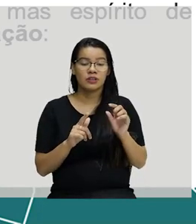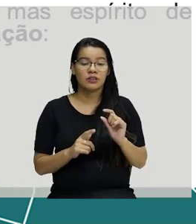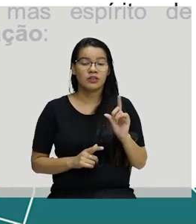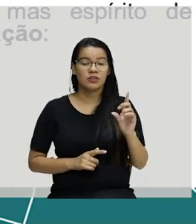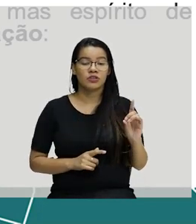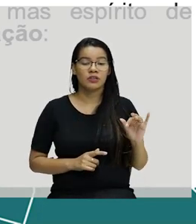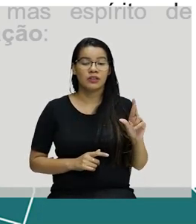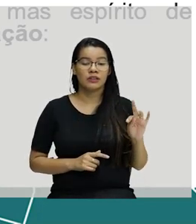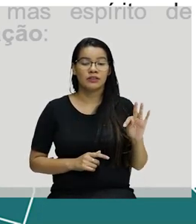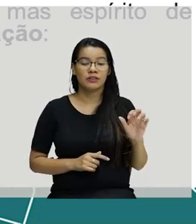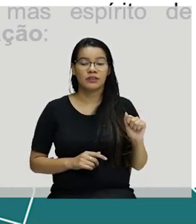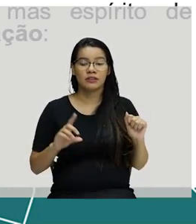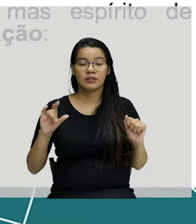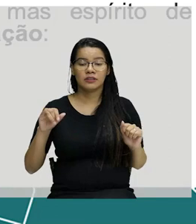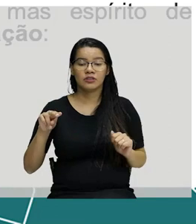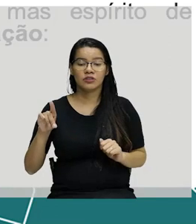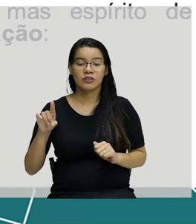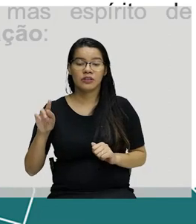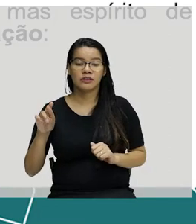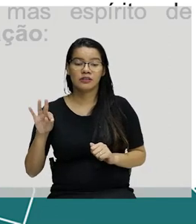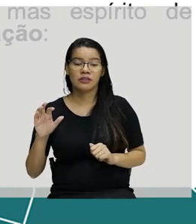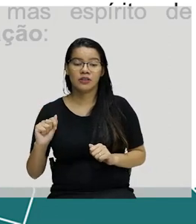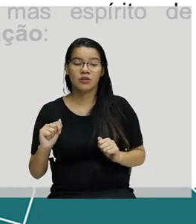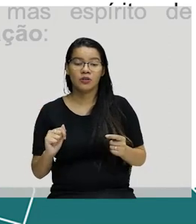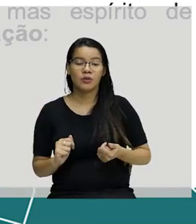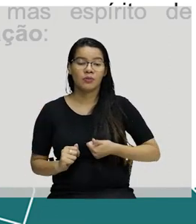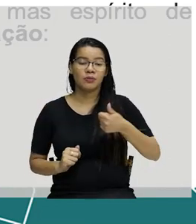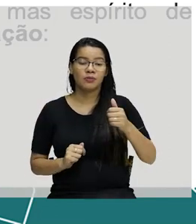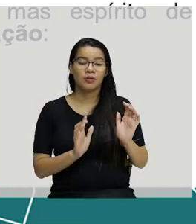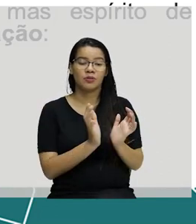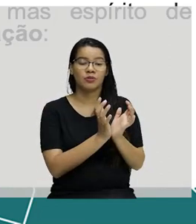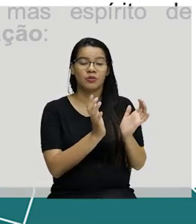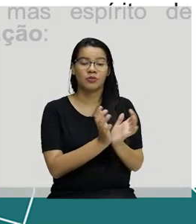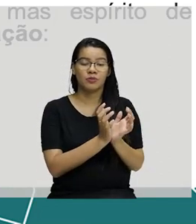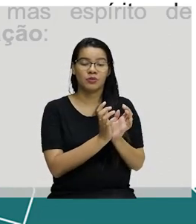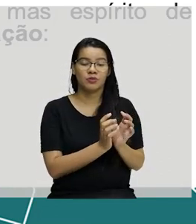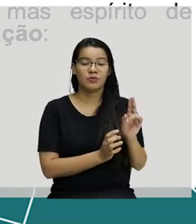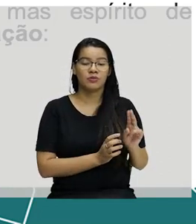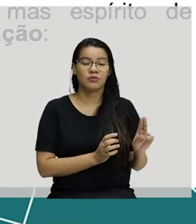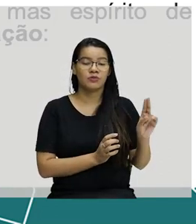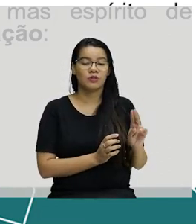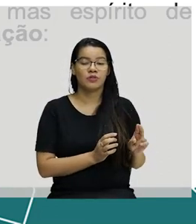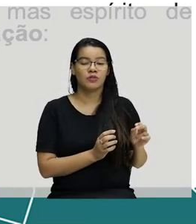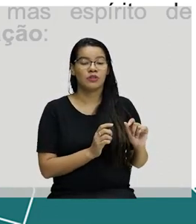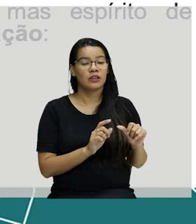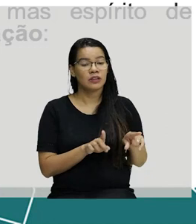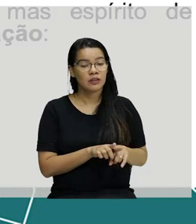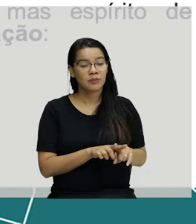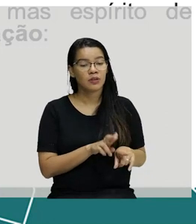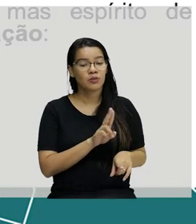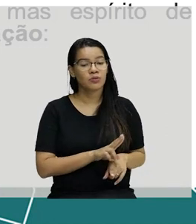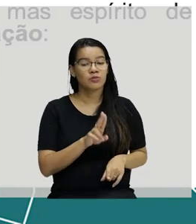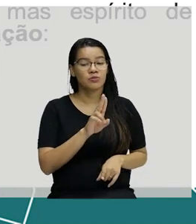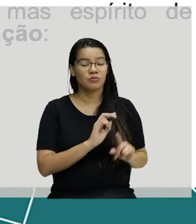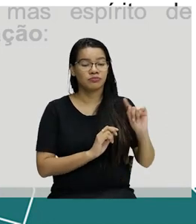é representado pelas sentenças que terminam com o ponto de interrogação você fez o trabalho já as interrogativas indiretas tem